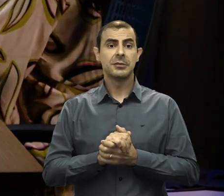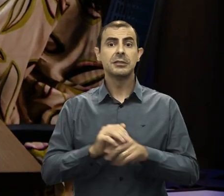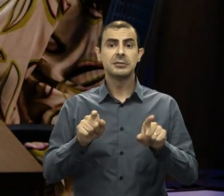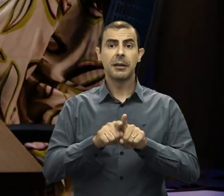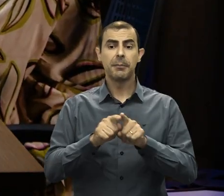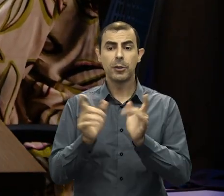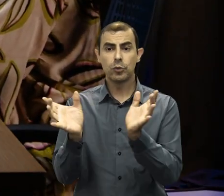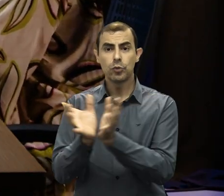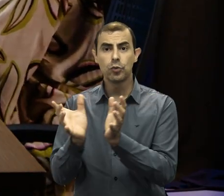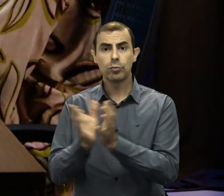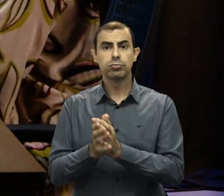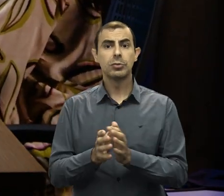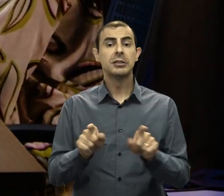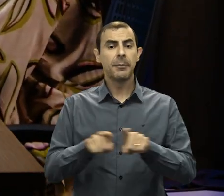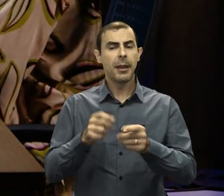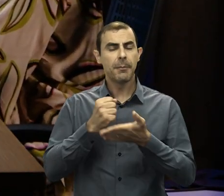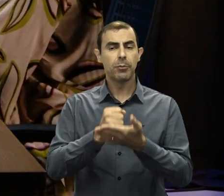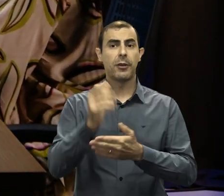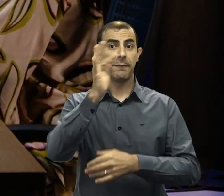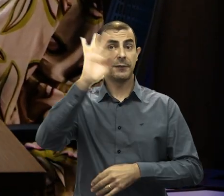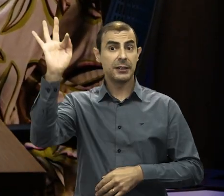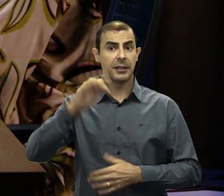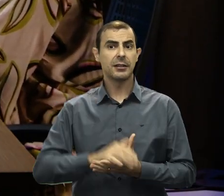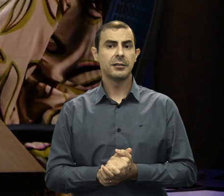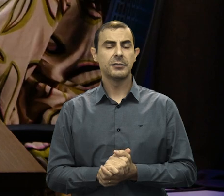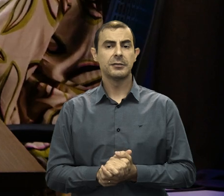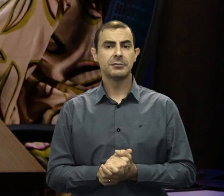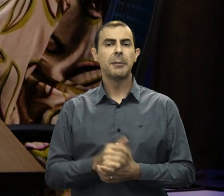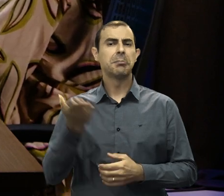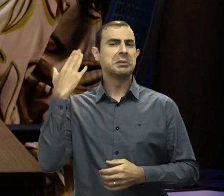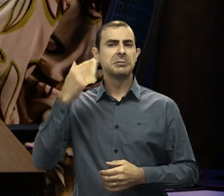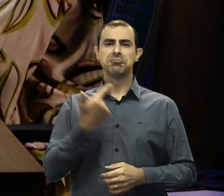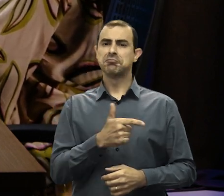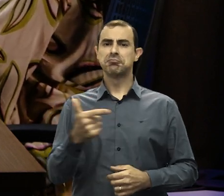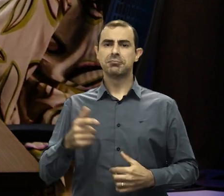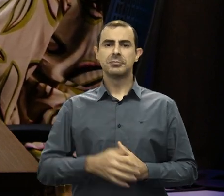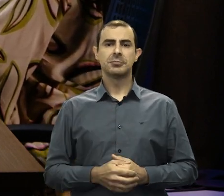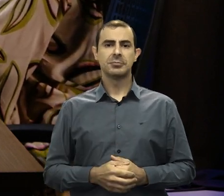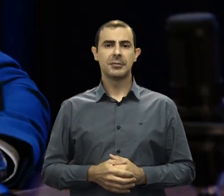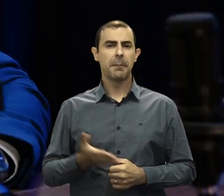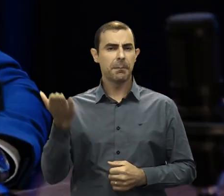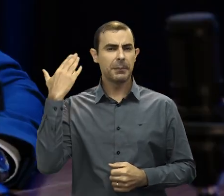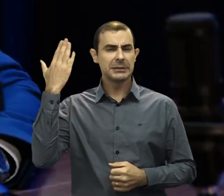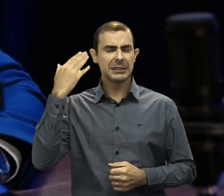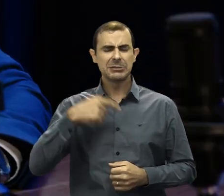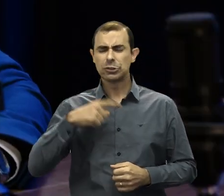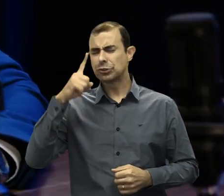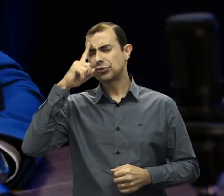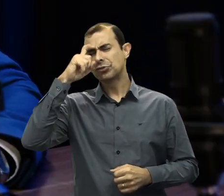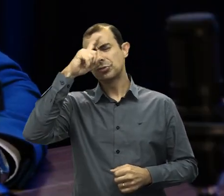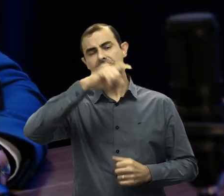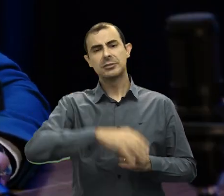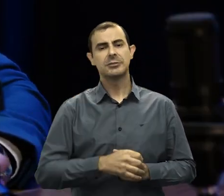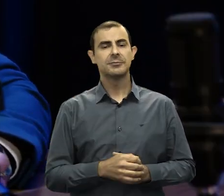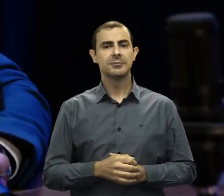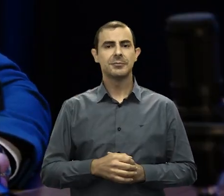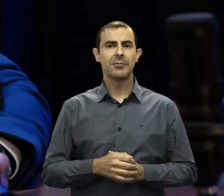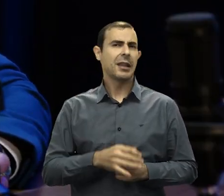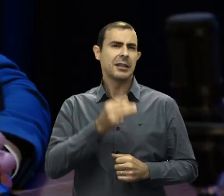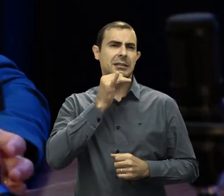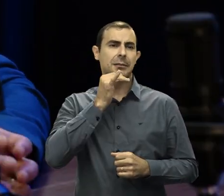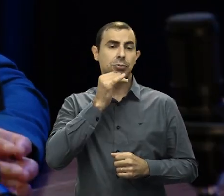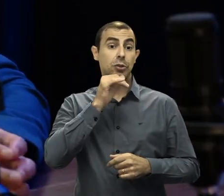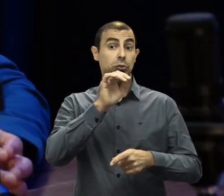a equipe, as federações, coisa que não acontecia lá atrás, né? Então a gente tinha muita dificuldade, inclusive para